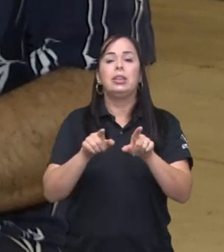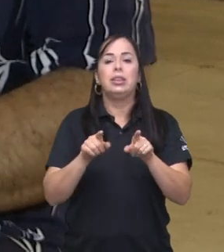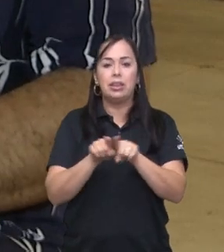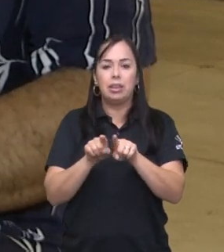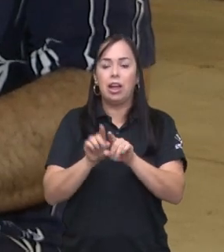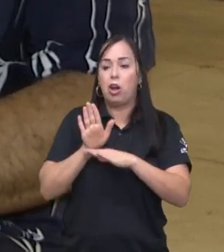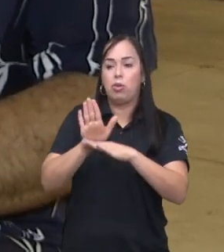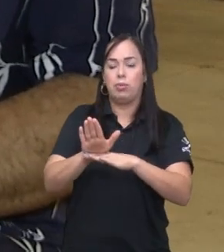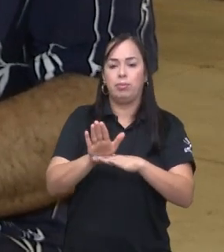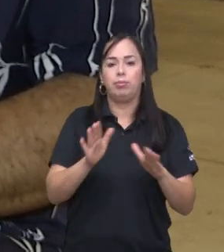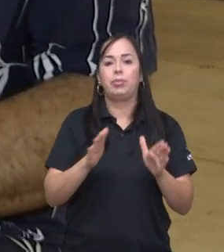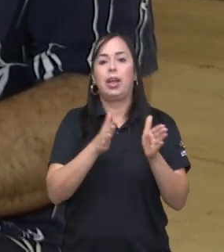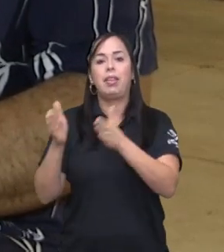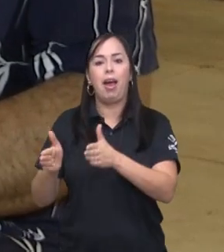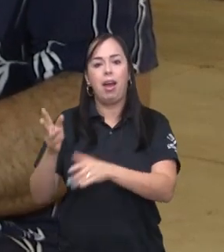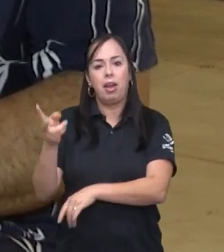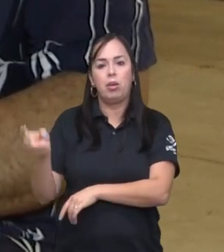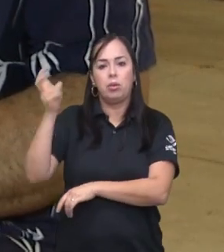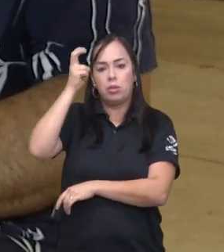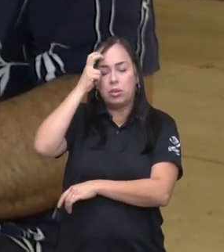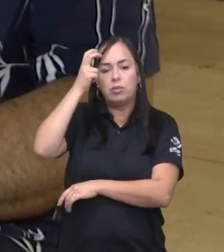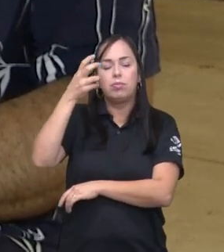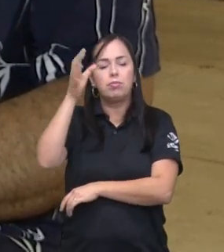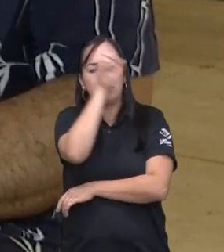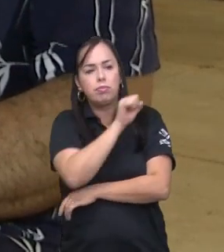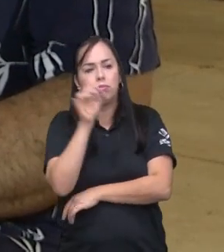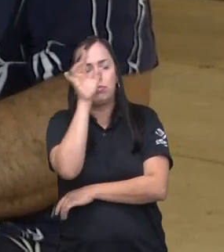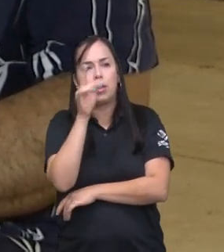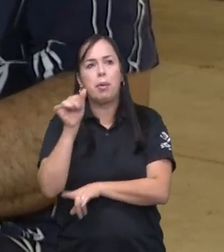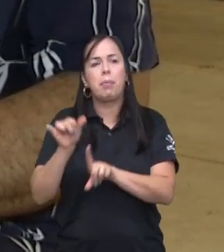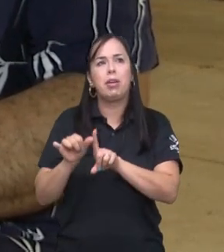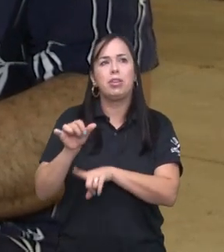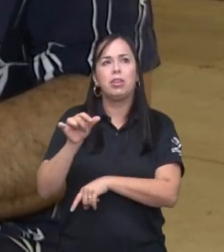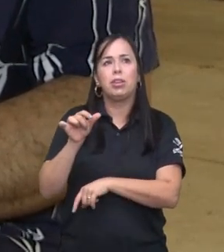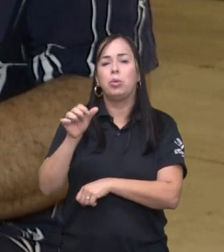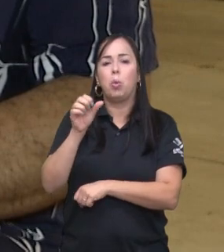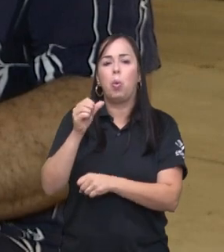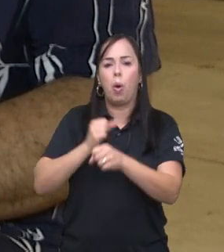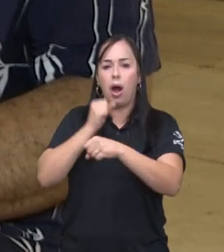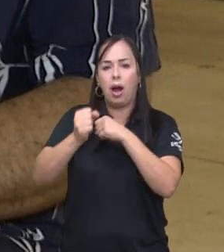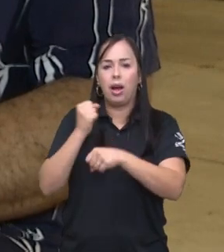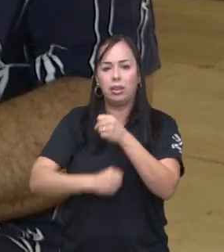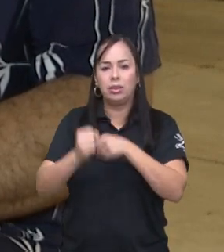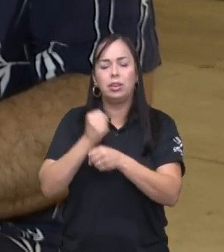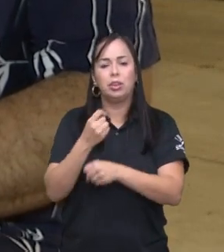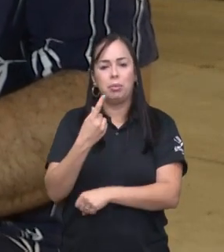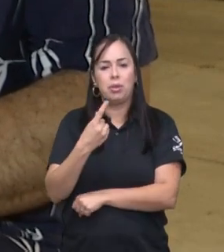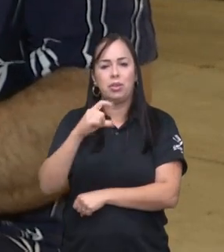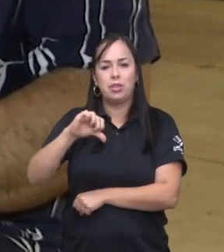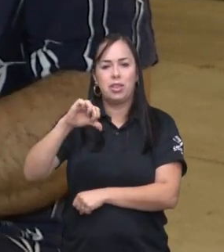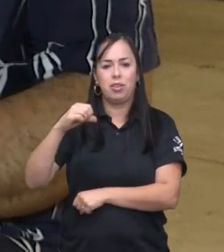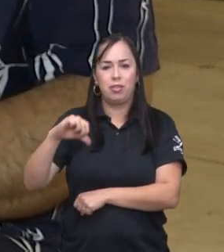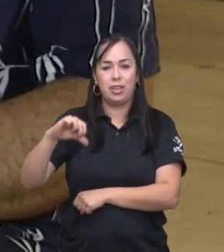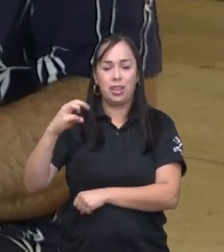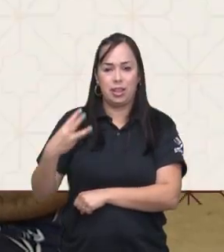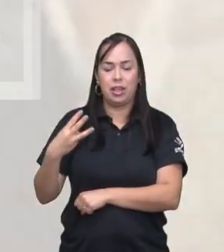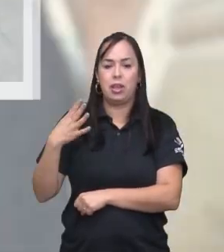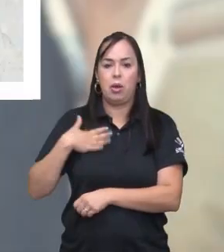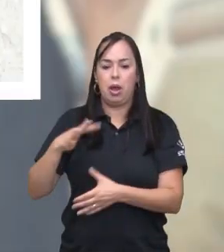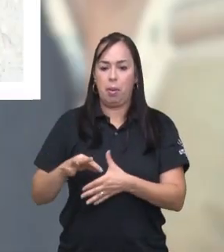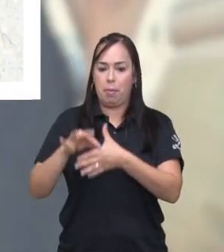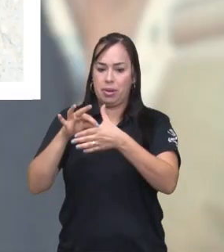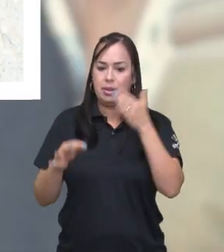cultural, a gente foi aprendendo isso. Tanto é que em 93, eu era presidente da obra social